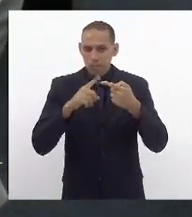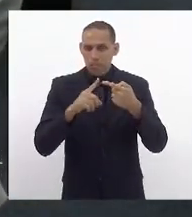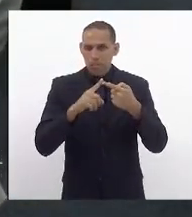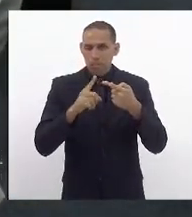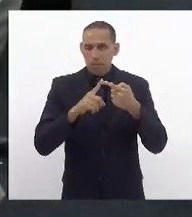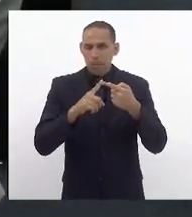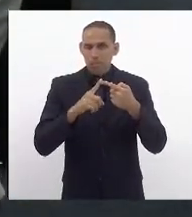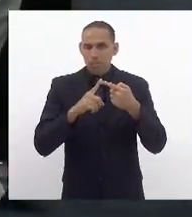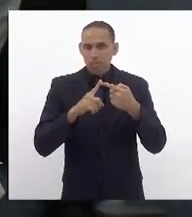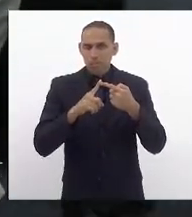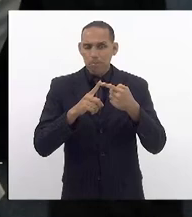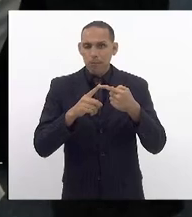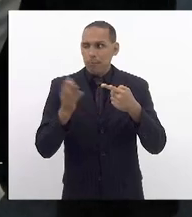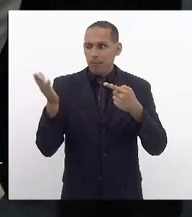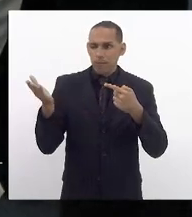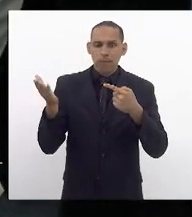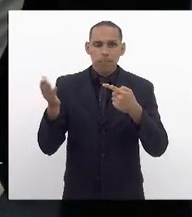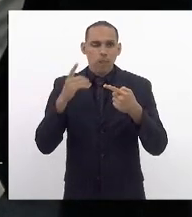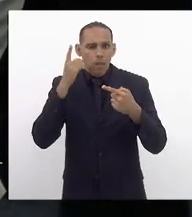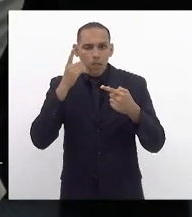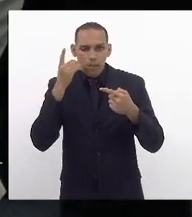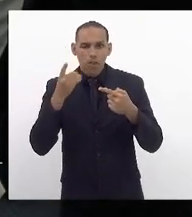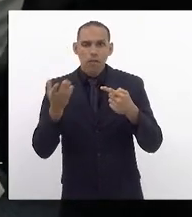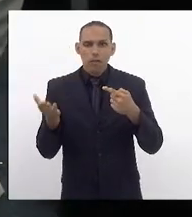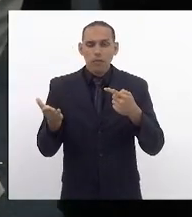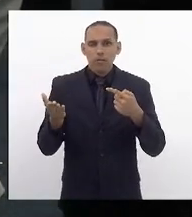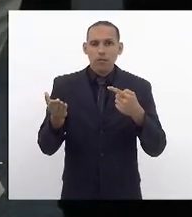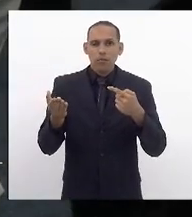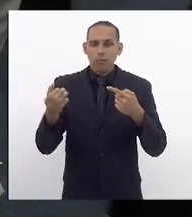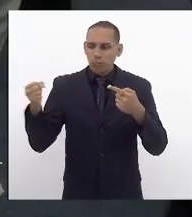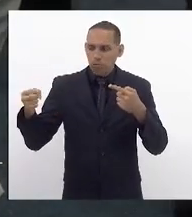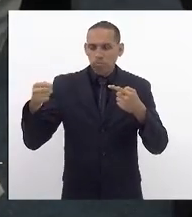traz o nosso